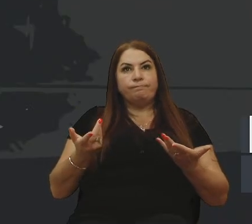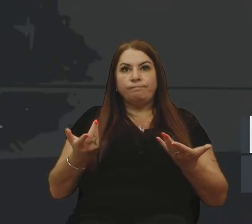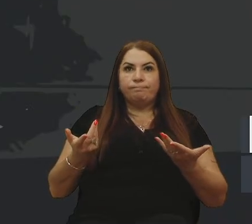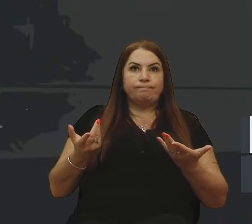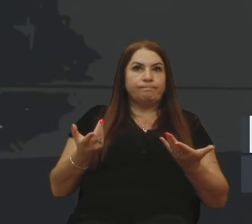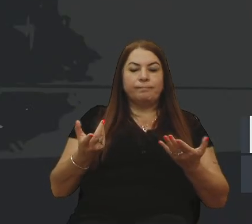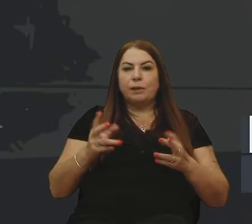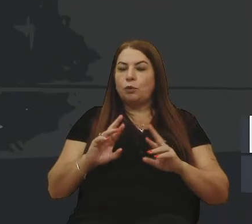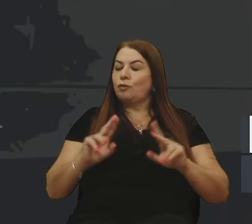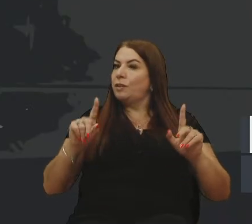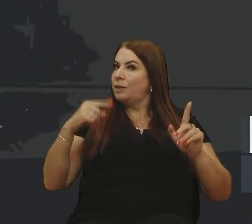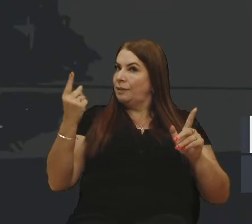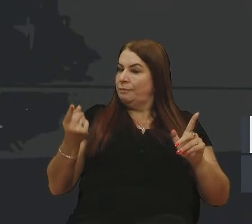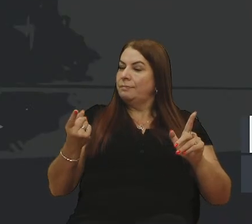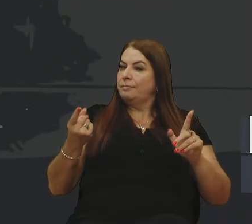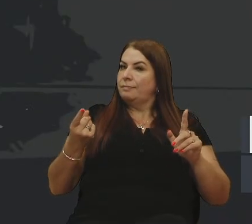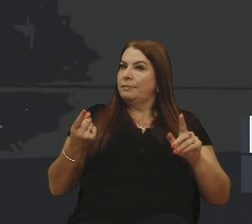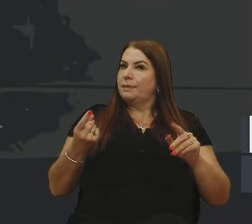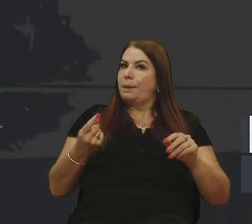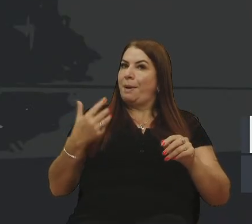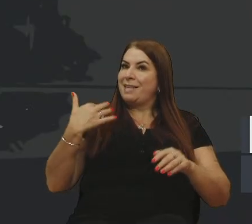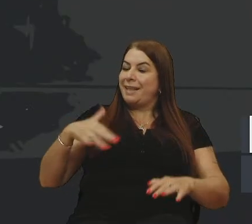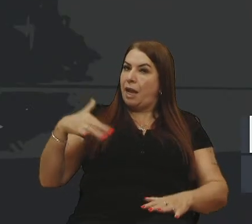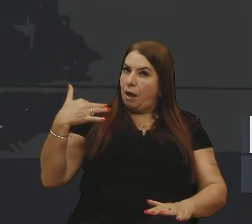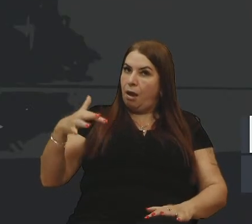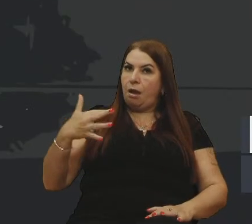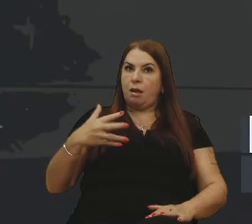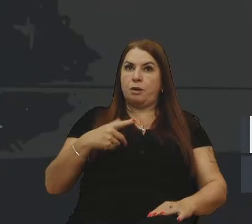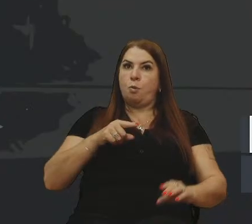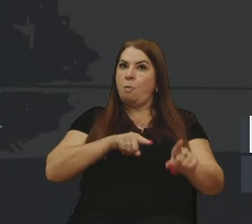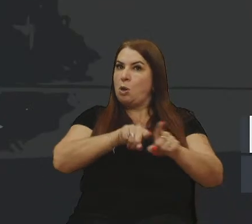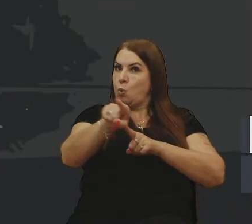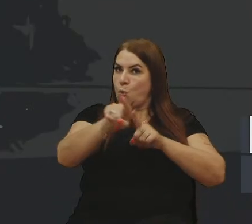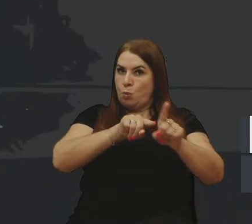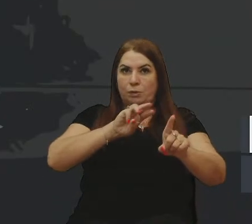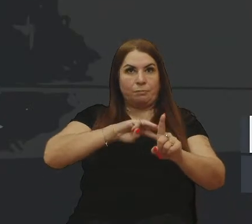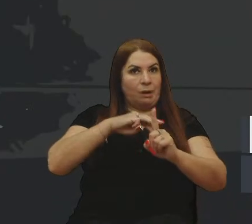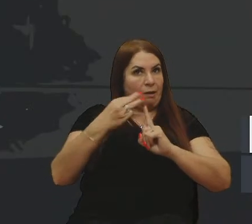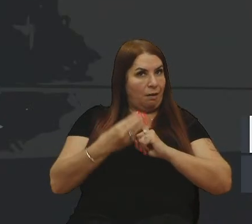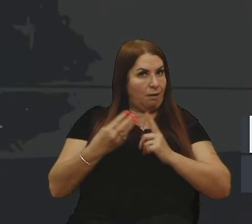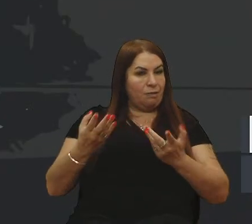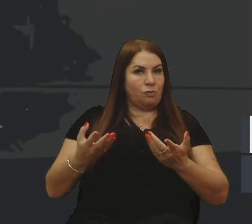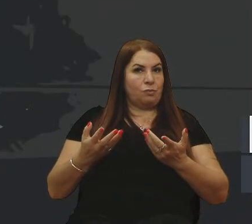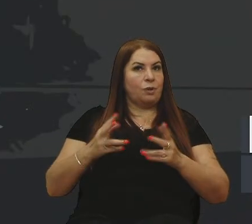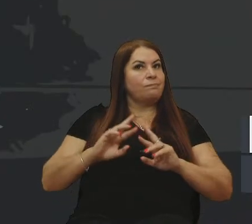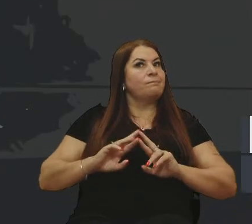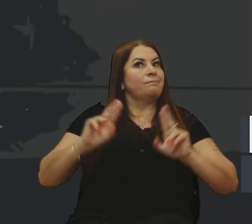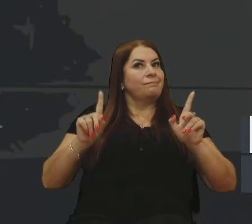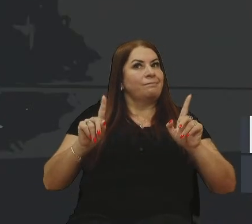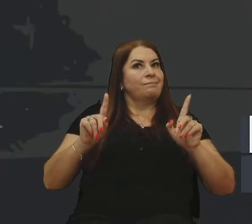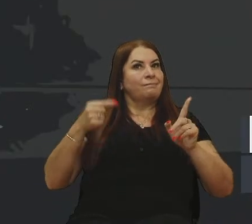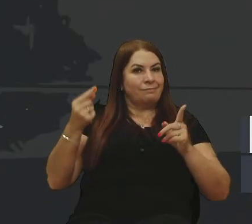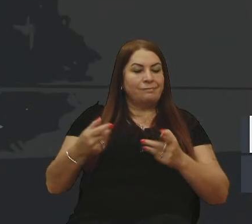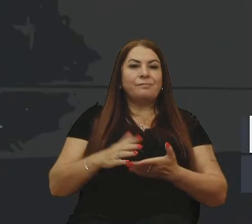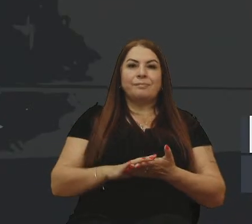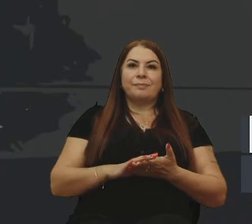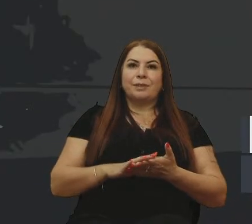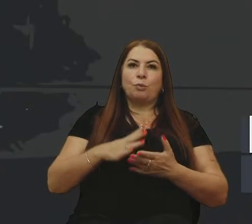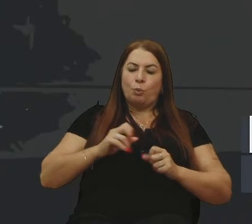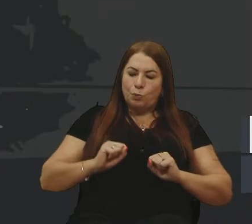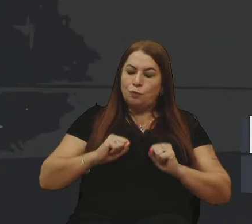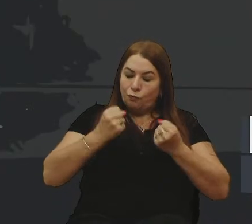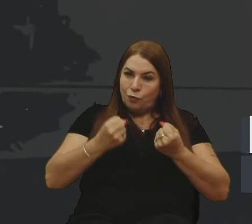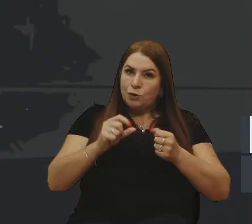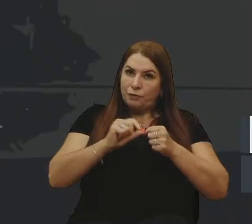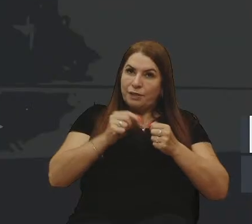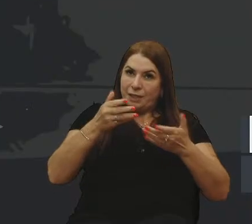jogo é totalmente outro, né? Muito mais caro, muito mais concorrentes no mercado. O jogo é totalmente outro. Então, assim, o meu esforço que eu vou ter que